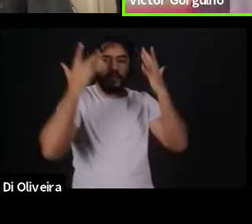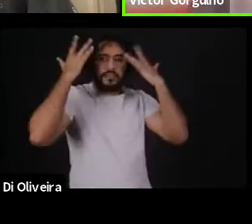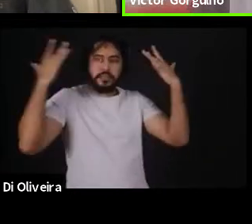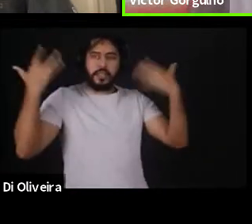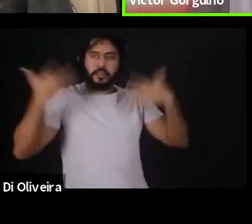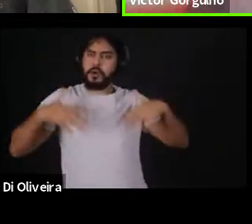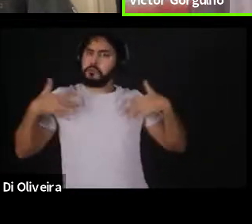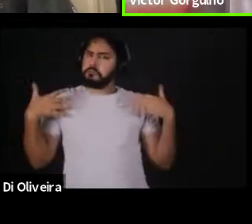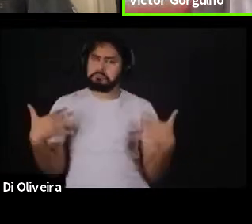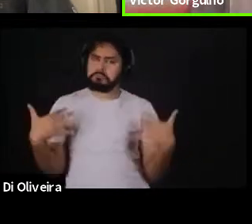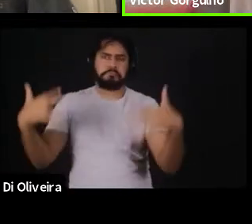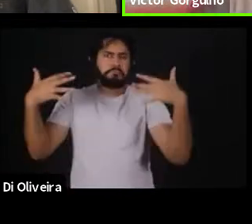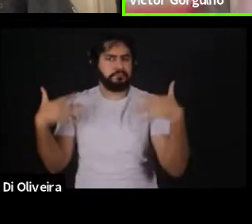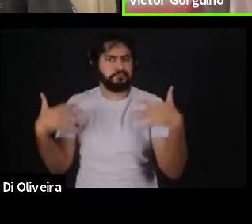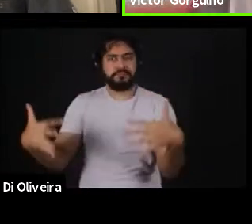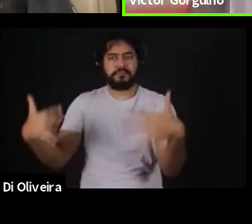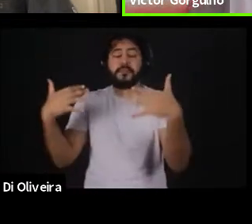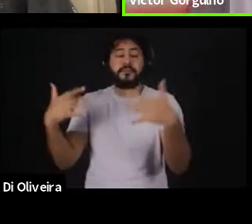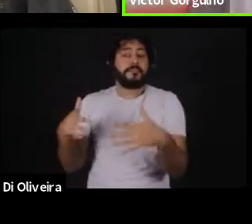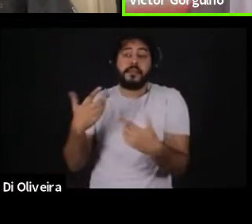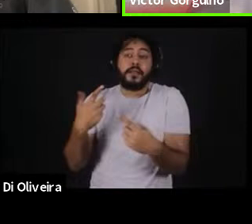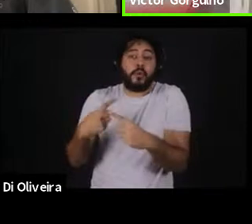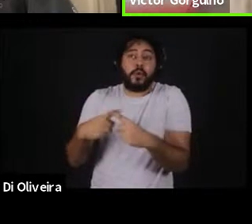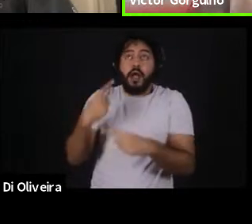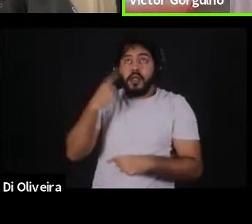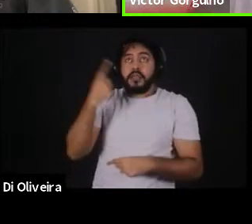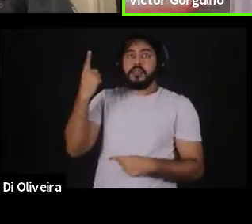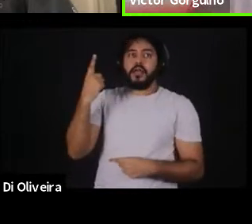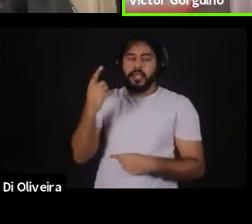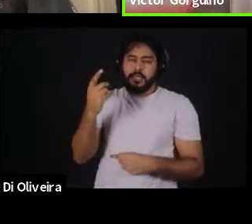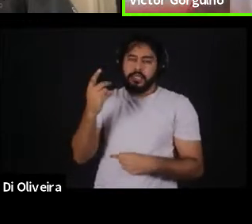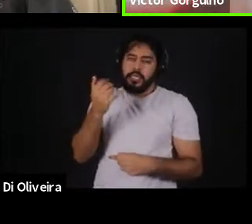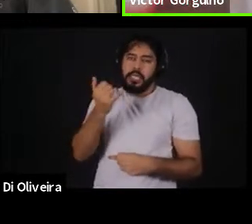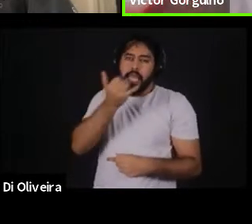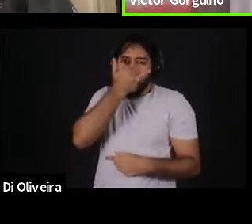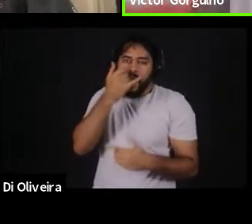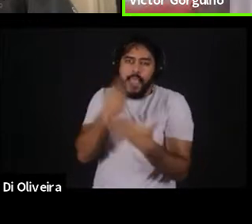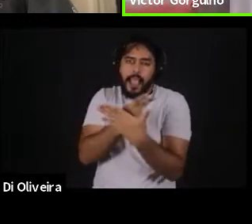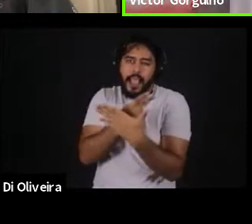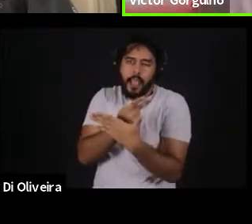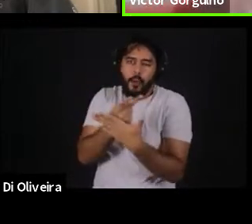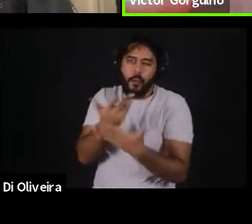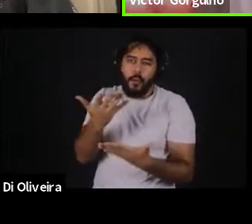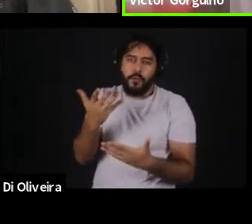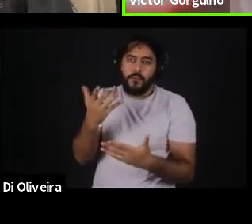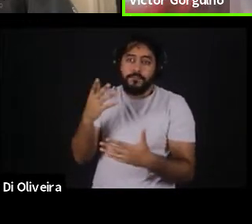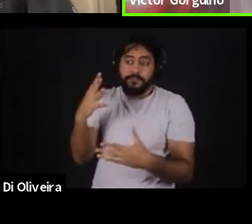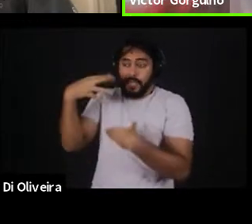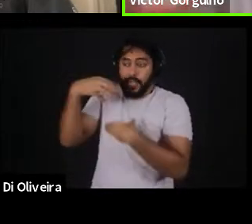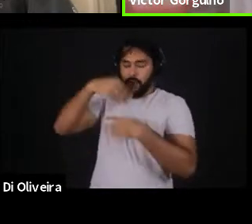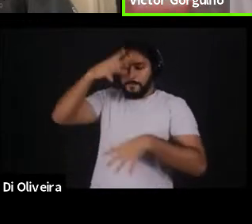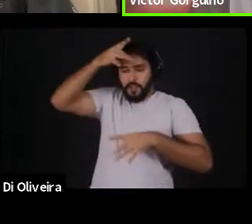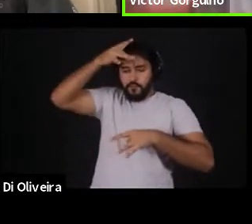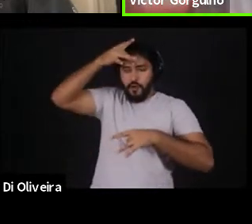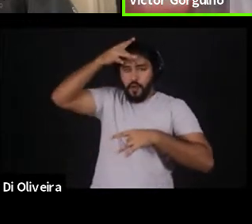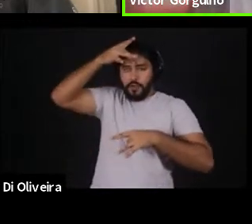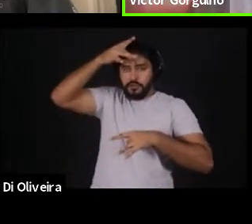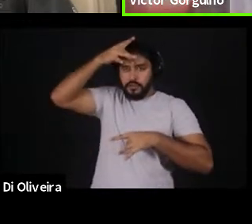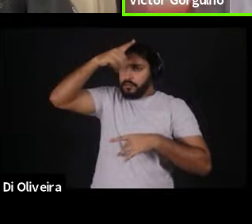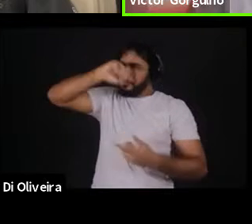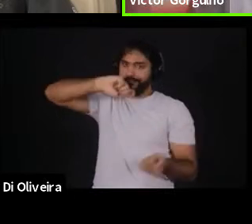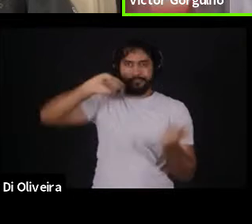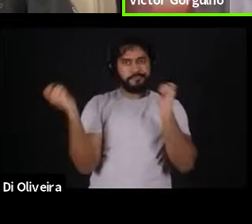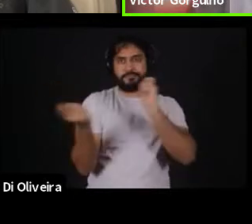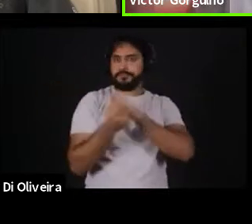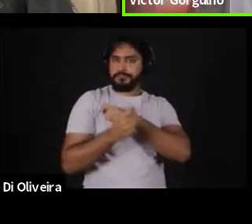há ideia de erro, se a ideia de erro pode ser levada em conta dentro da performance, ela é incorporada e transmutada,